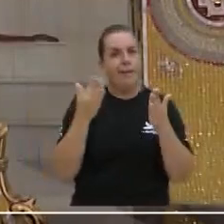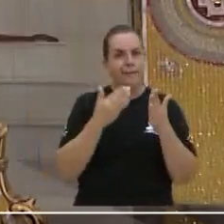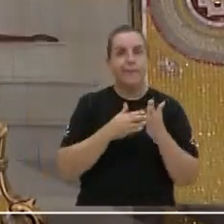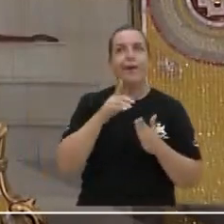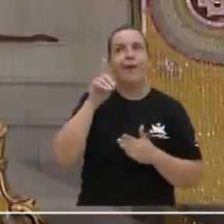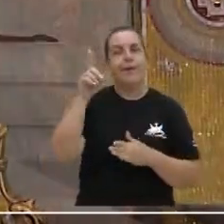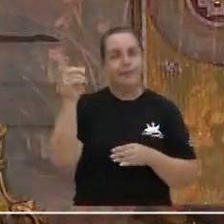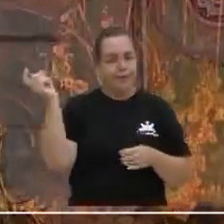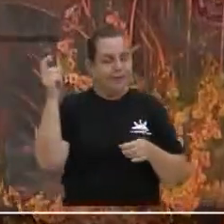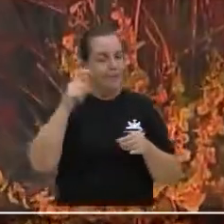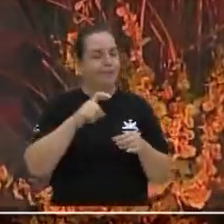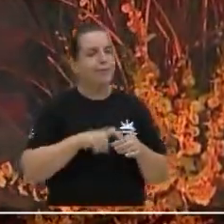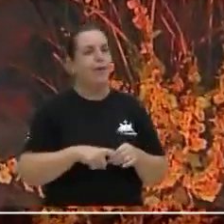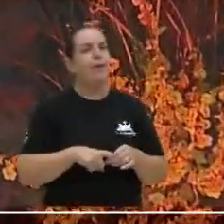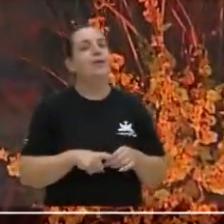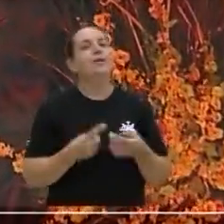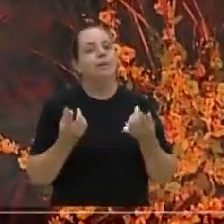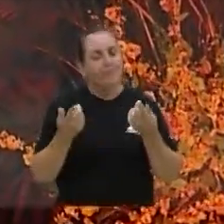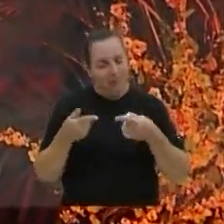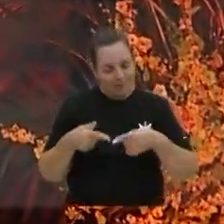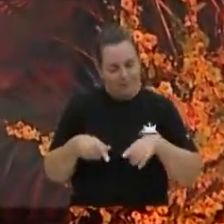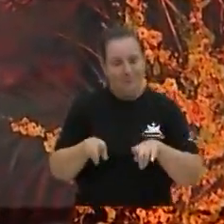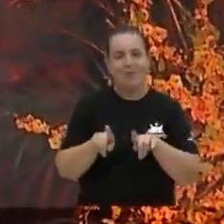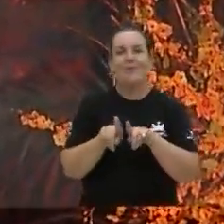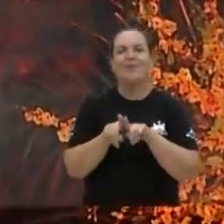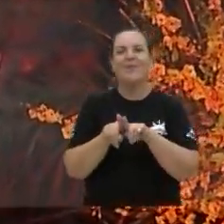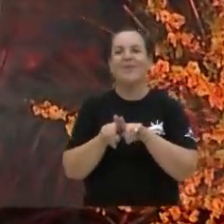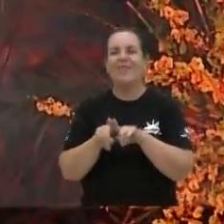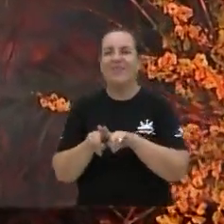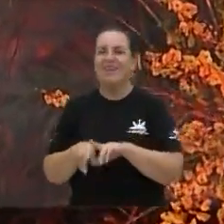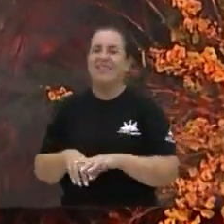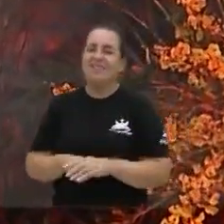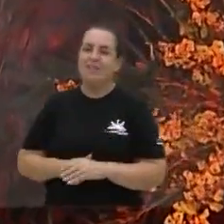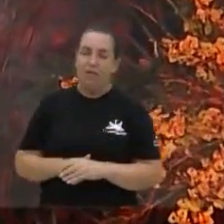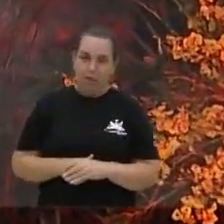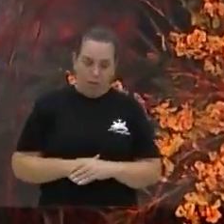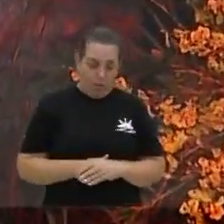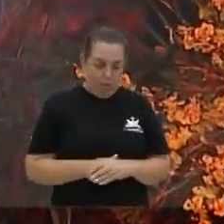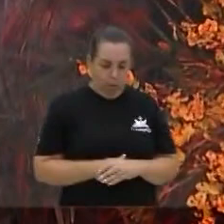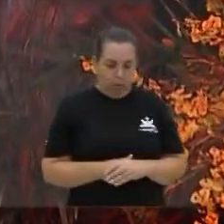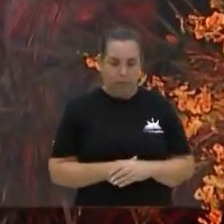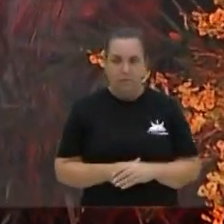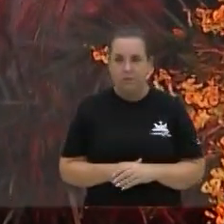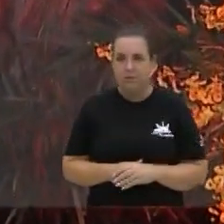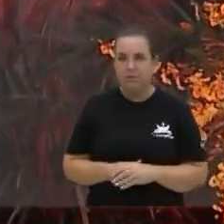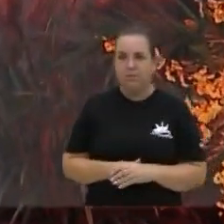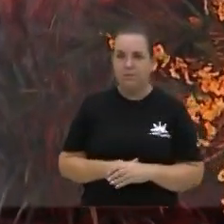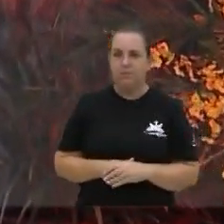gestos, palavras, até que volte outra